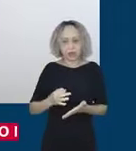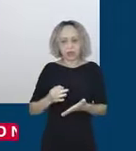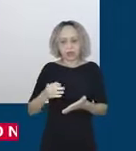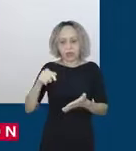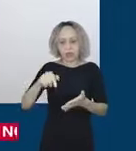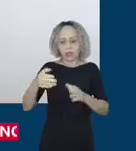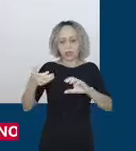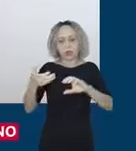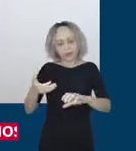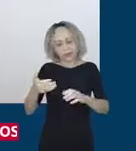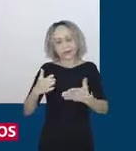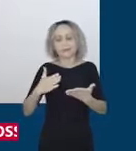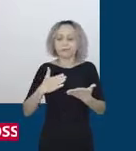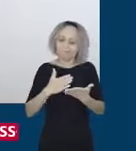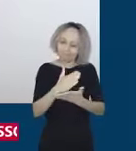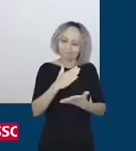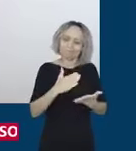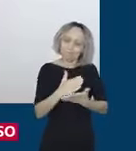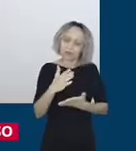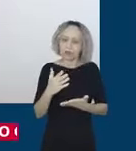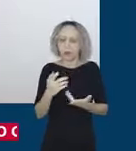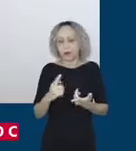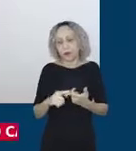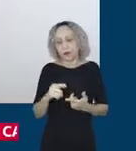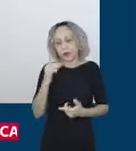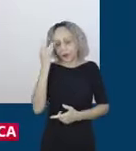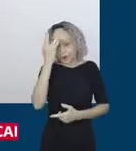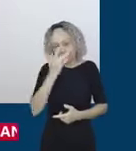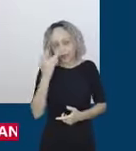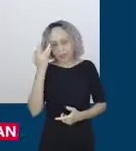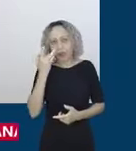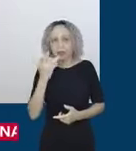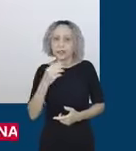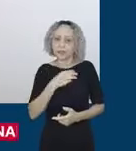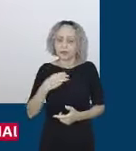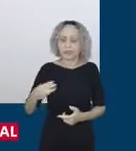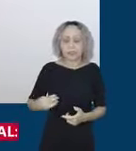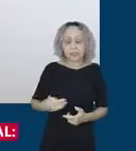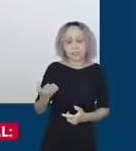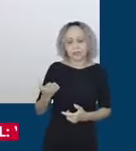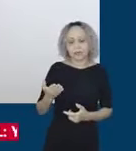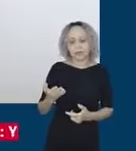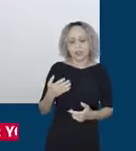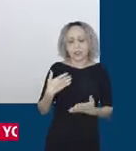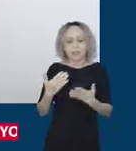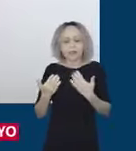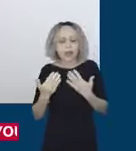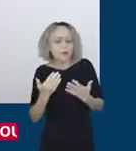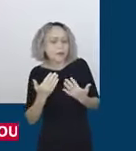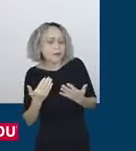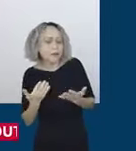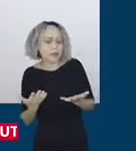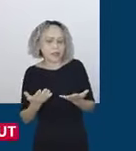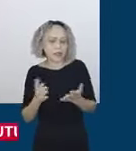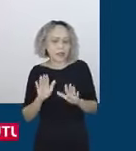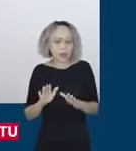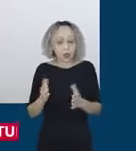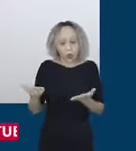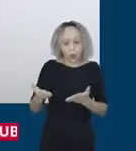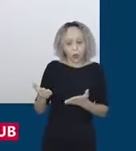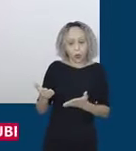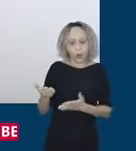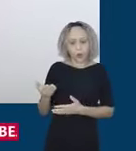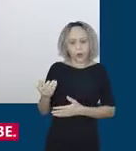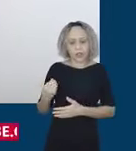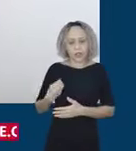pelo conhecimento do ministro Haddad, que hoje, eu sei, está no Japão, mas no retorno voltará aqui